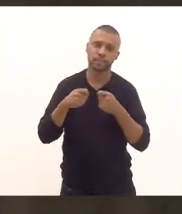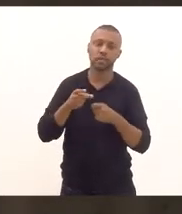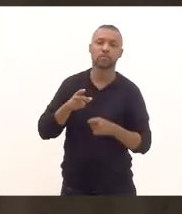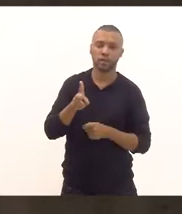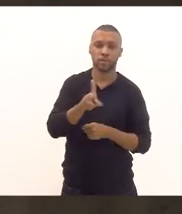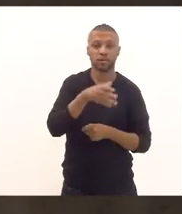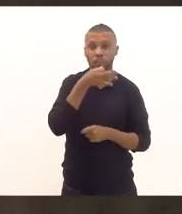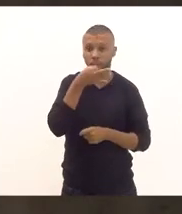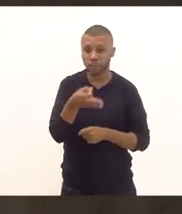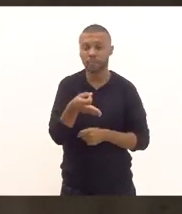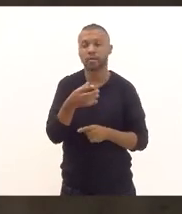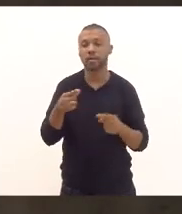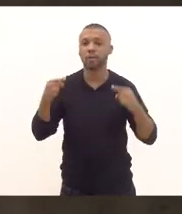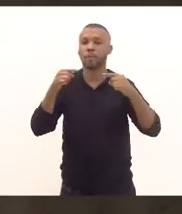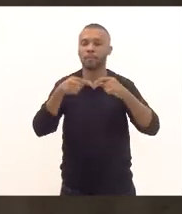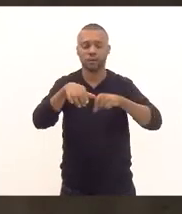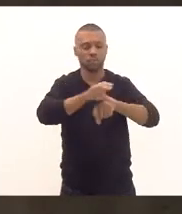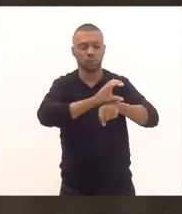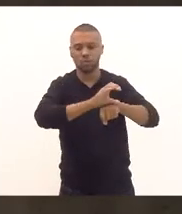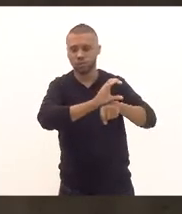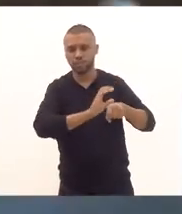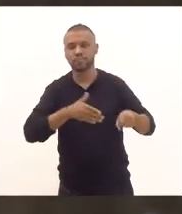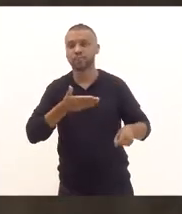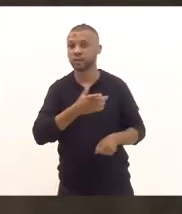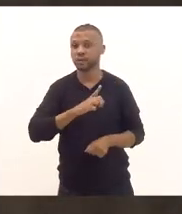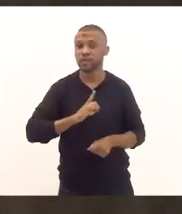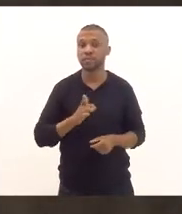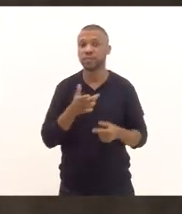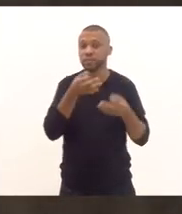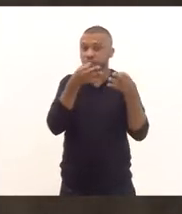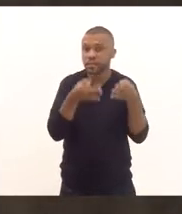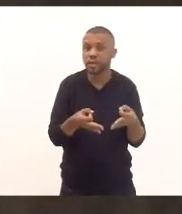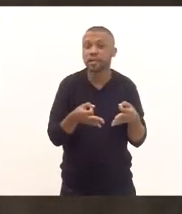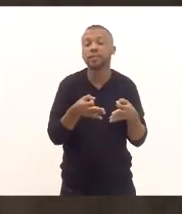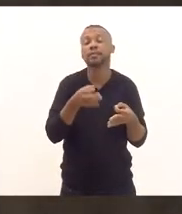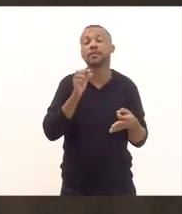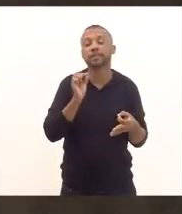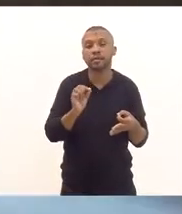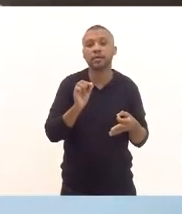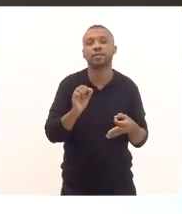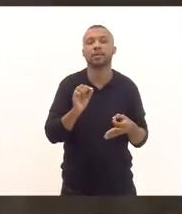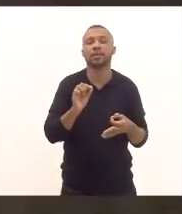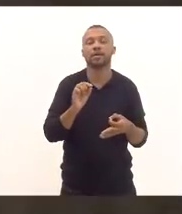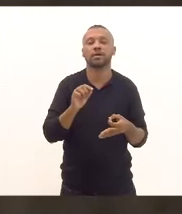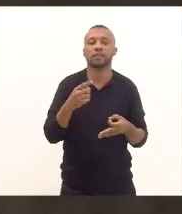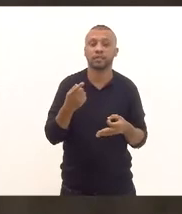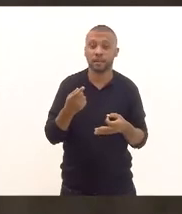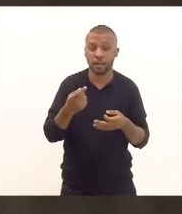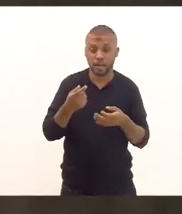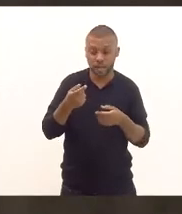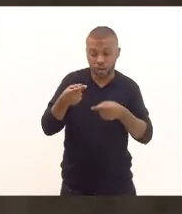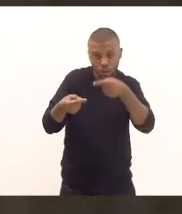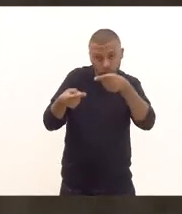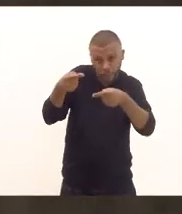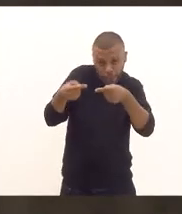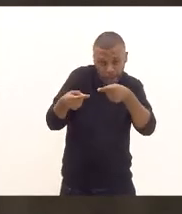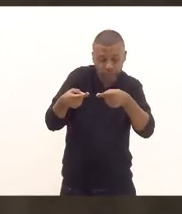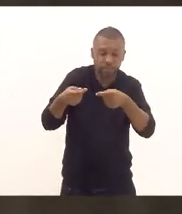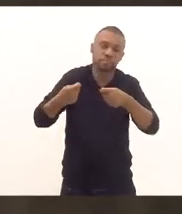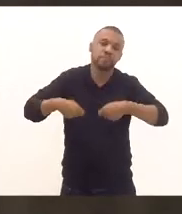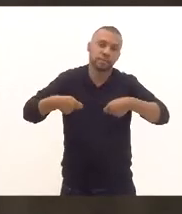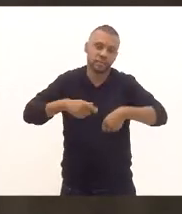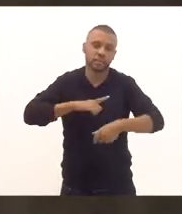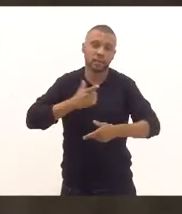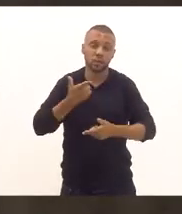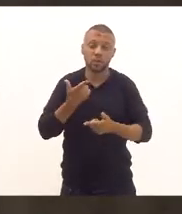pela constitucionalidade certo de que a necessidade de um amplo debate eu sou contra